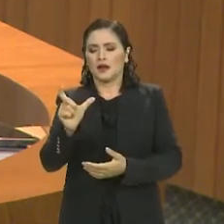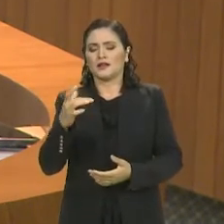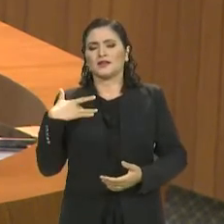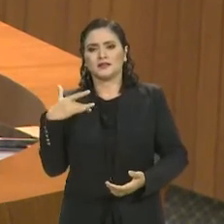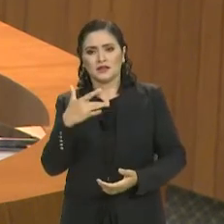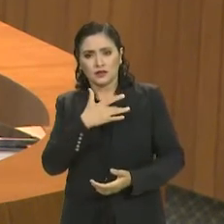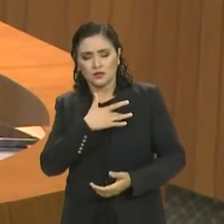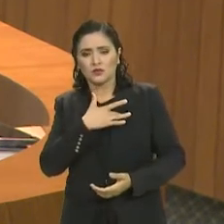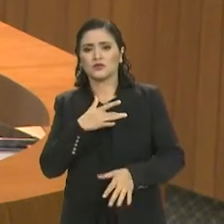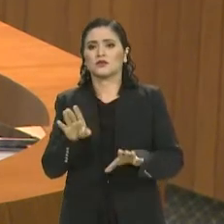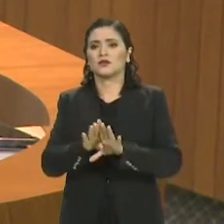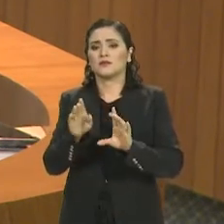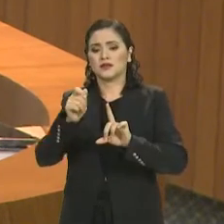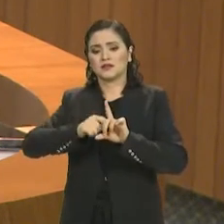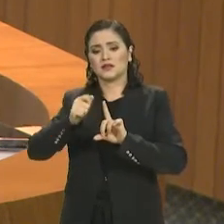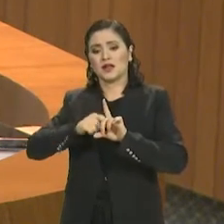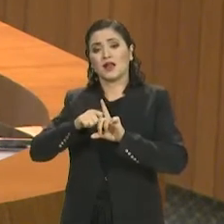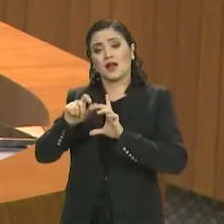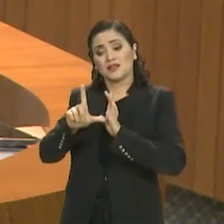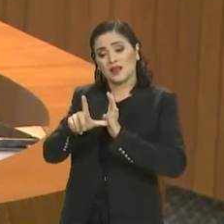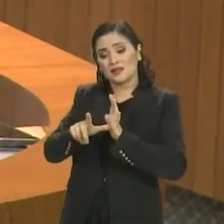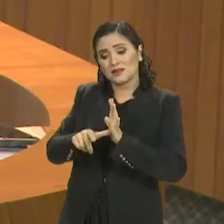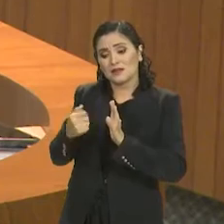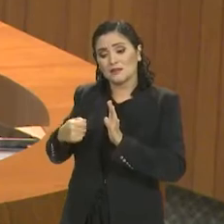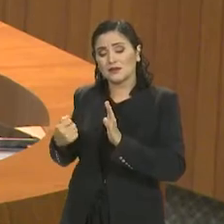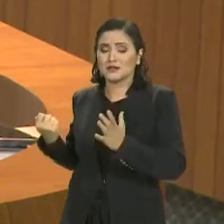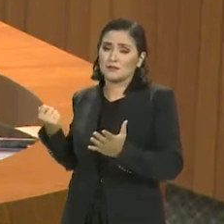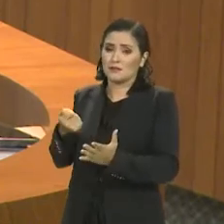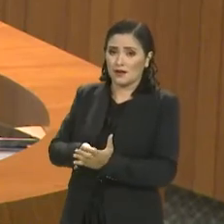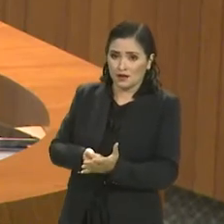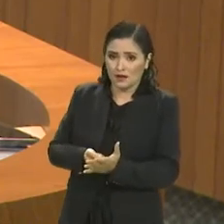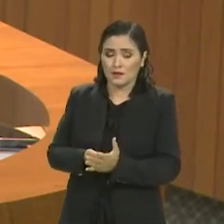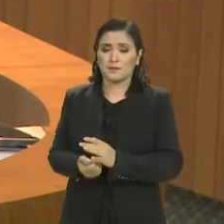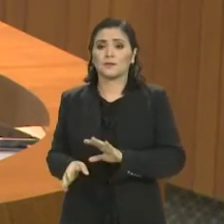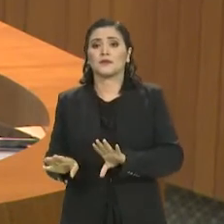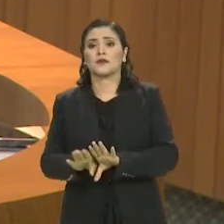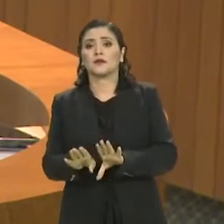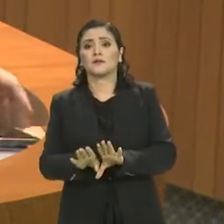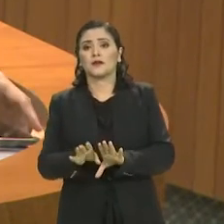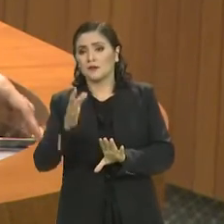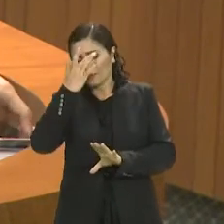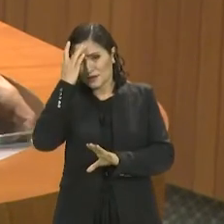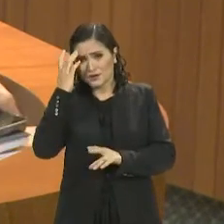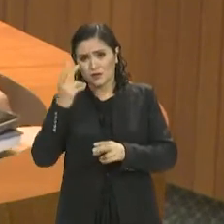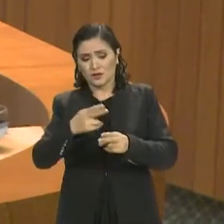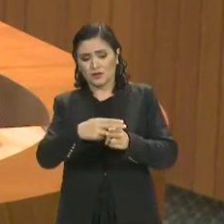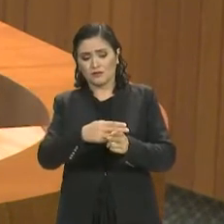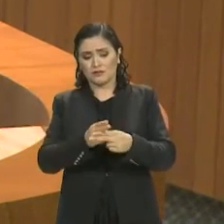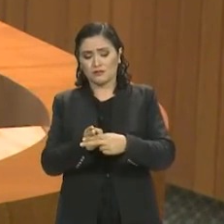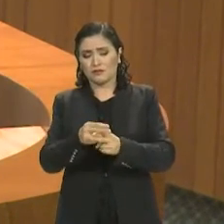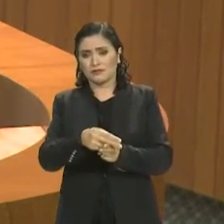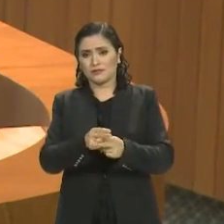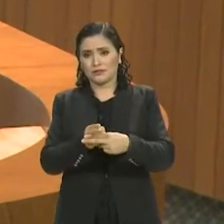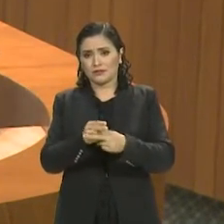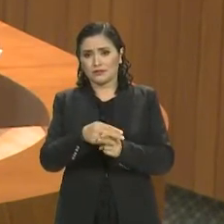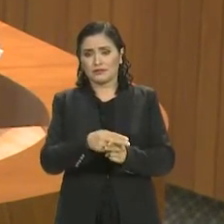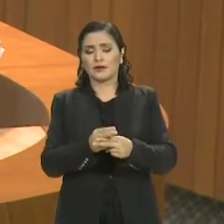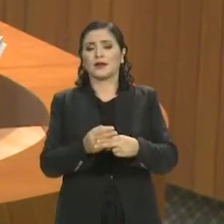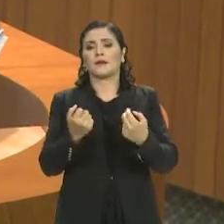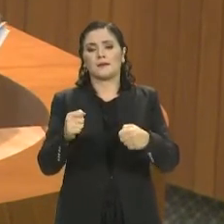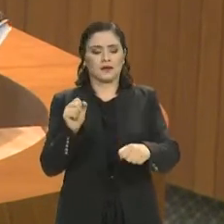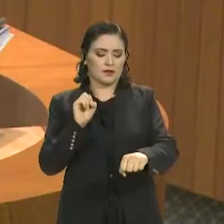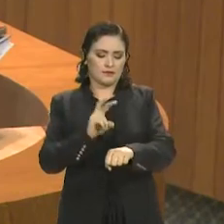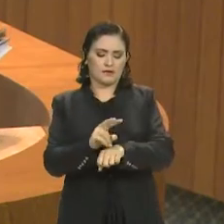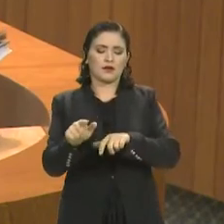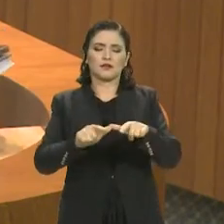ainda que sejam assegurados os empregos dos cobradores. Essa situação de transportes, ela não é uma situação de agora, isso já